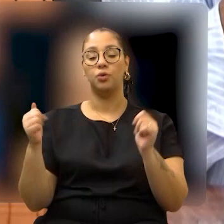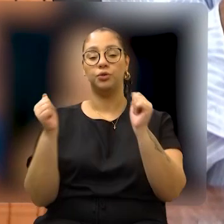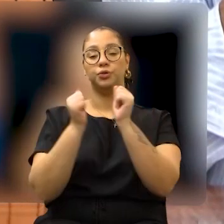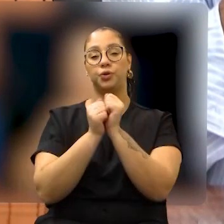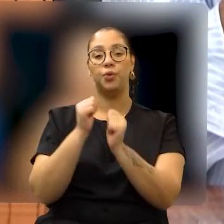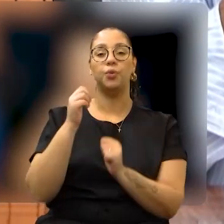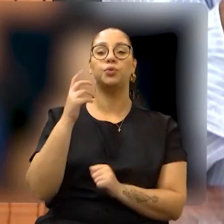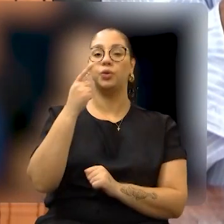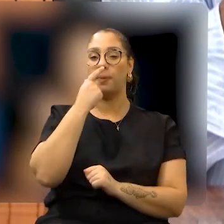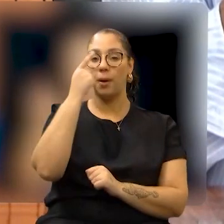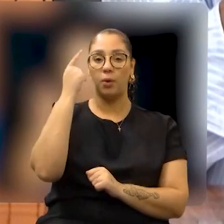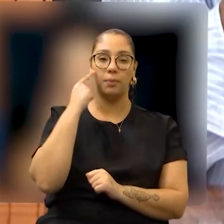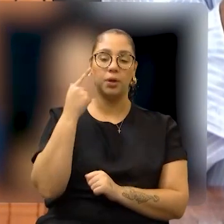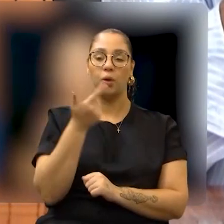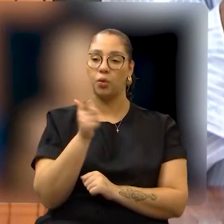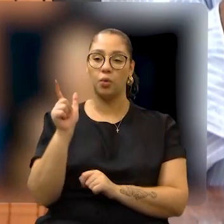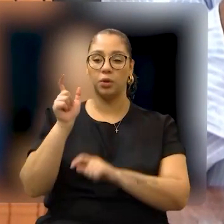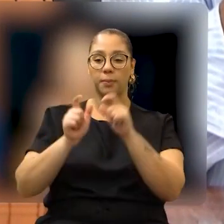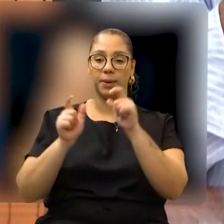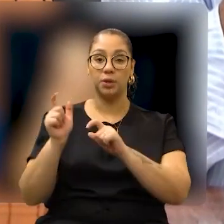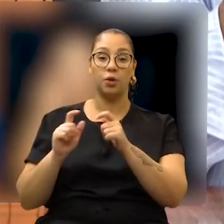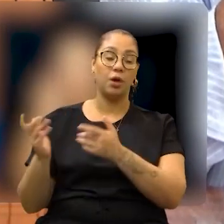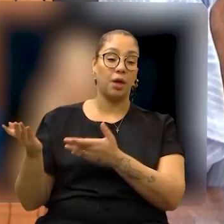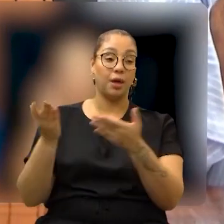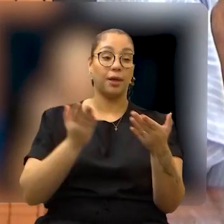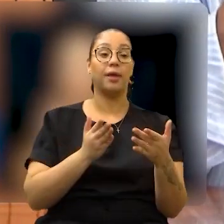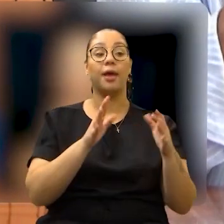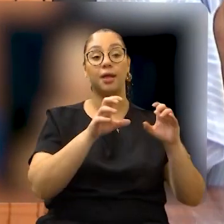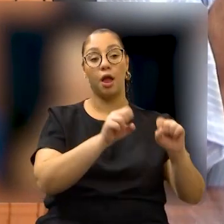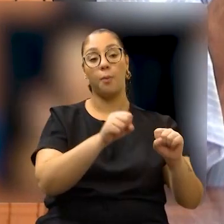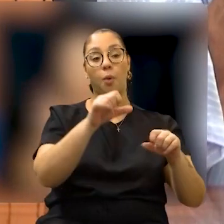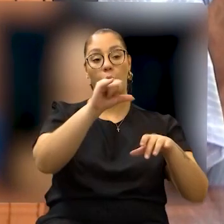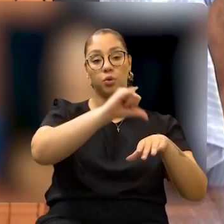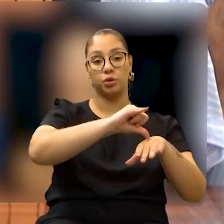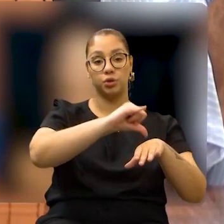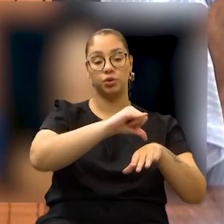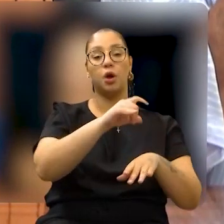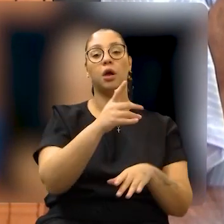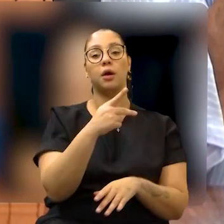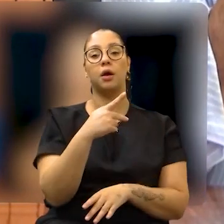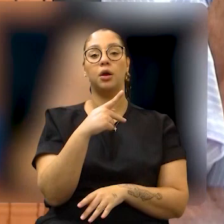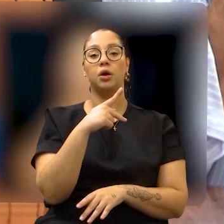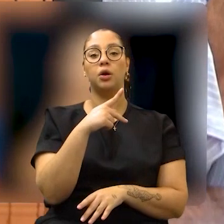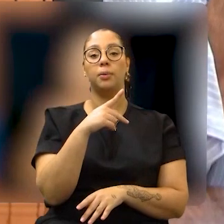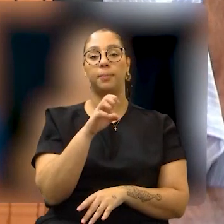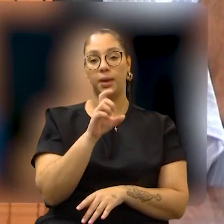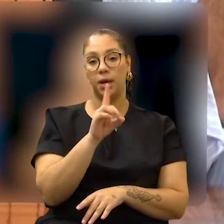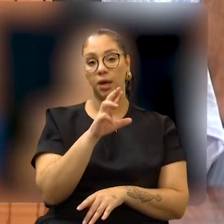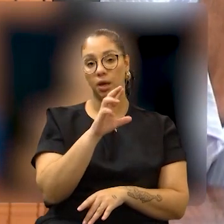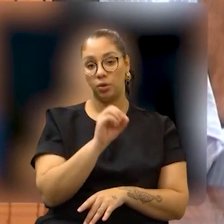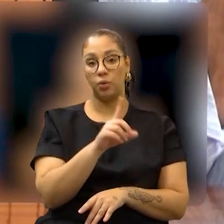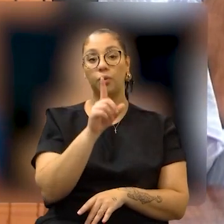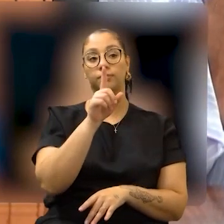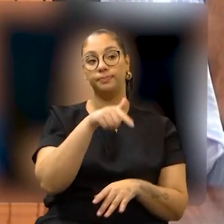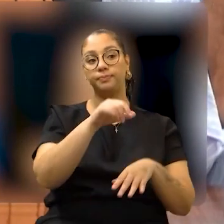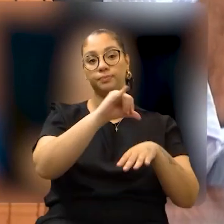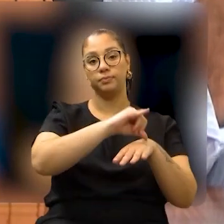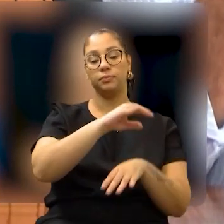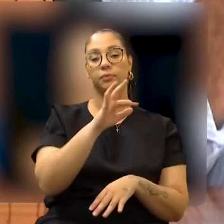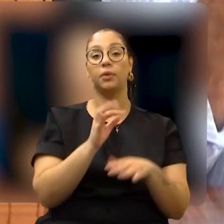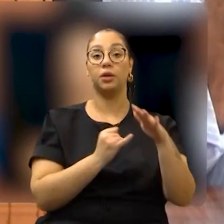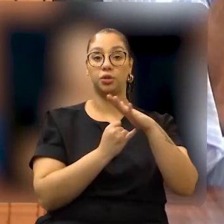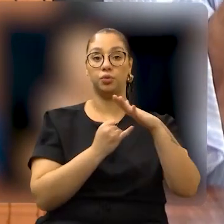junto com a vereadora Paula Miguel e os demais que estavam lá na posse do Pedro Tourinho, na Fundacentro,